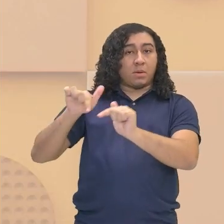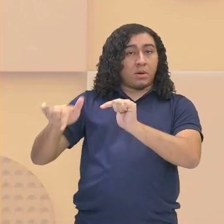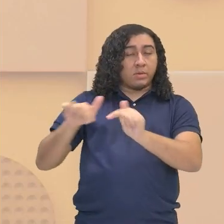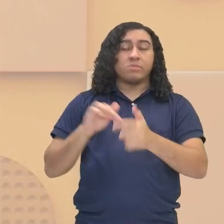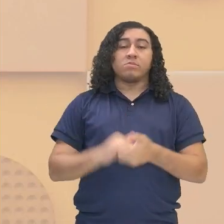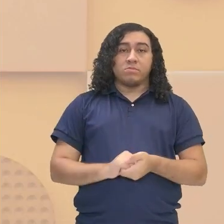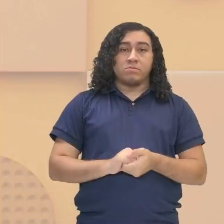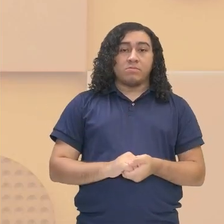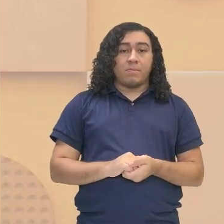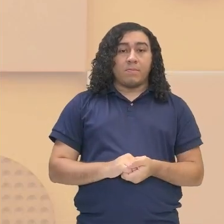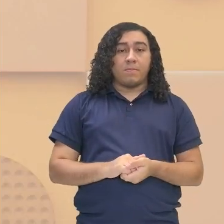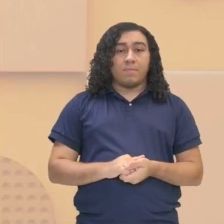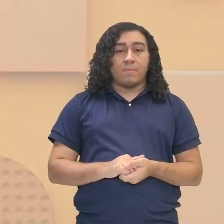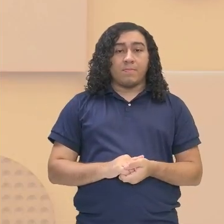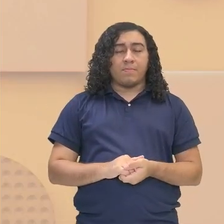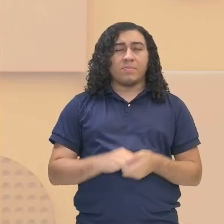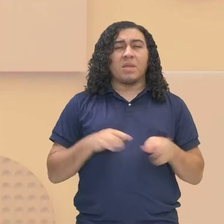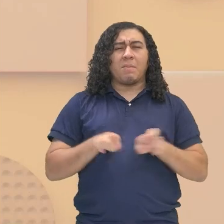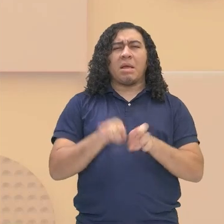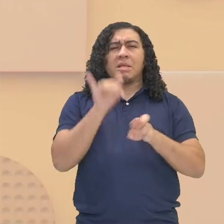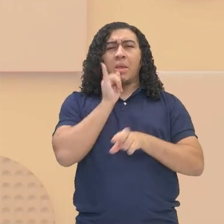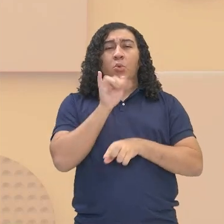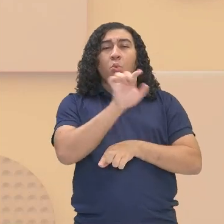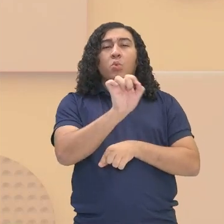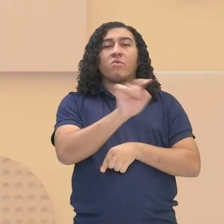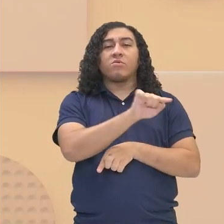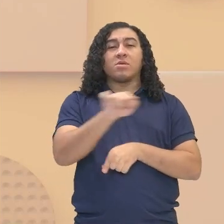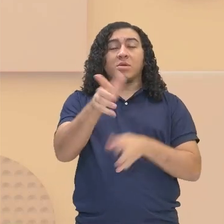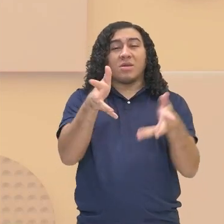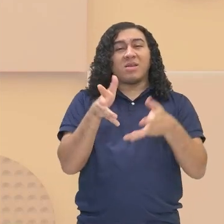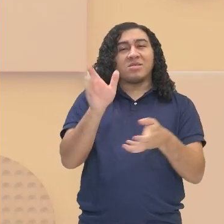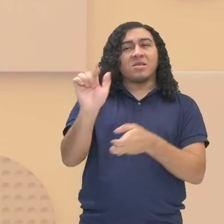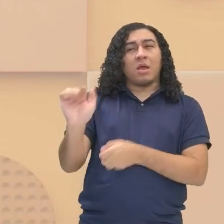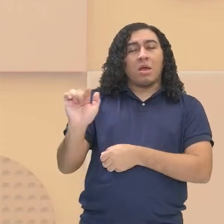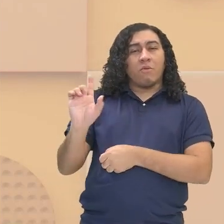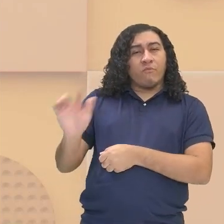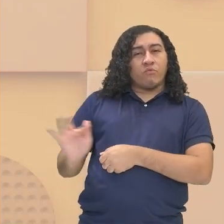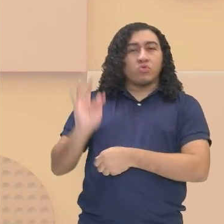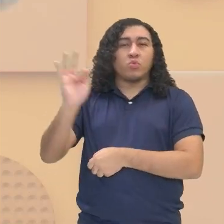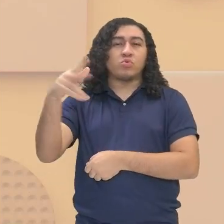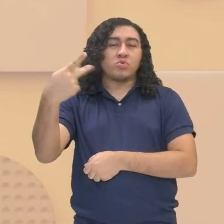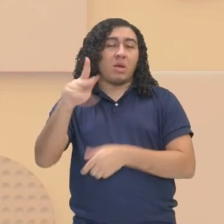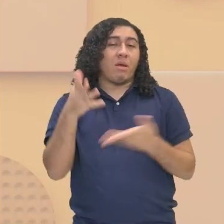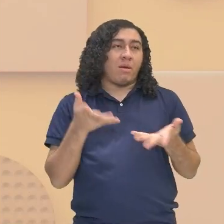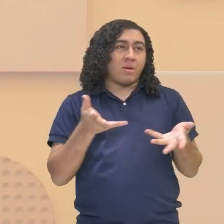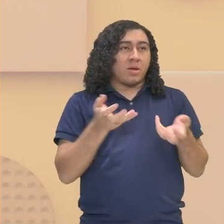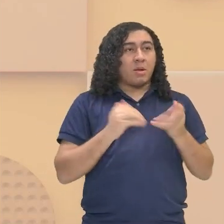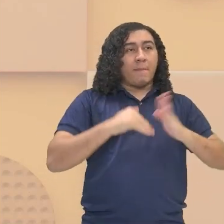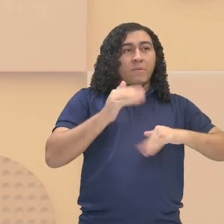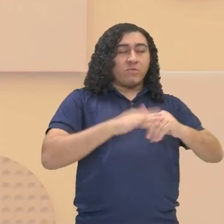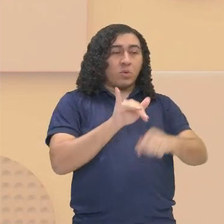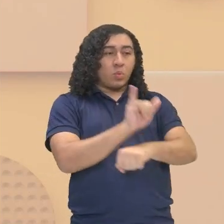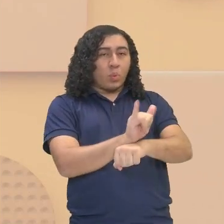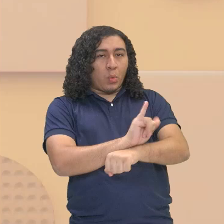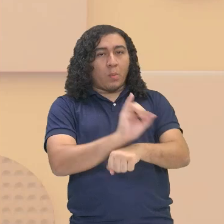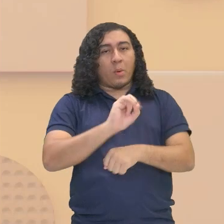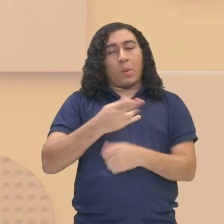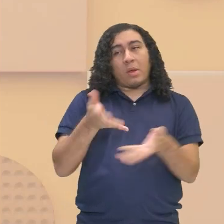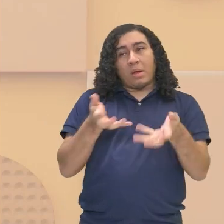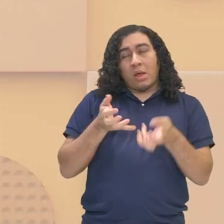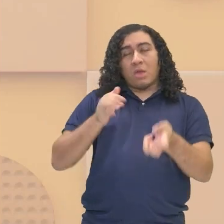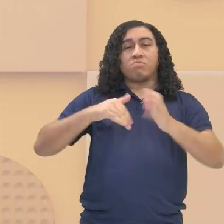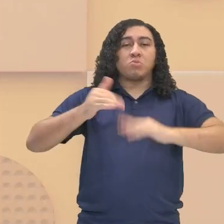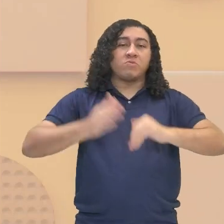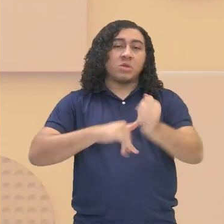mais jovens. O que você vai ser quando crescer? Ah, eu quero ser influencer. Ah, eu quero ser youtuber. Ah, eu quero, então, viver,